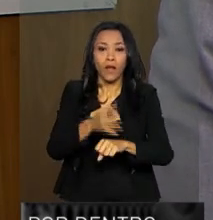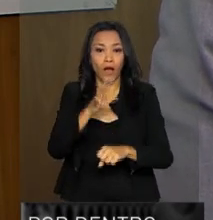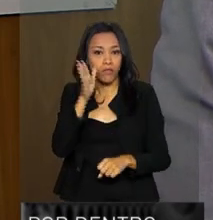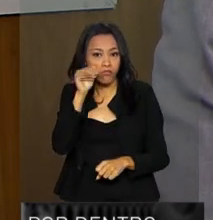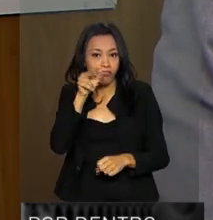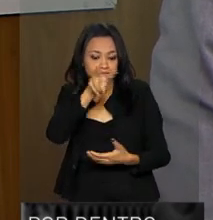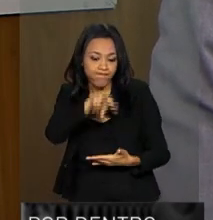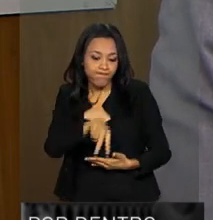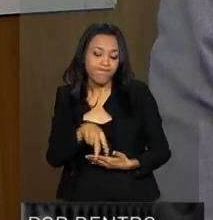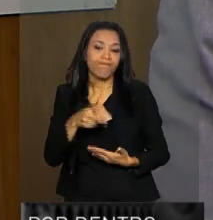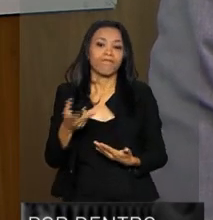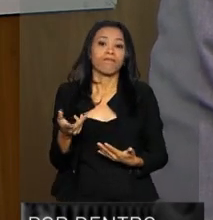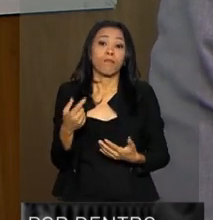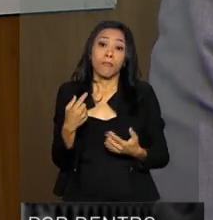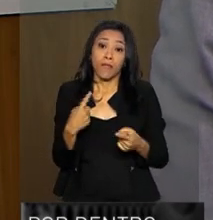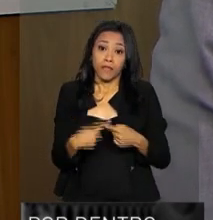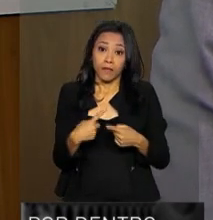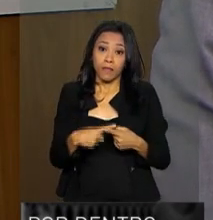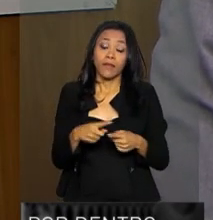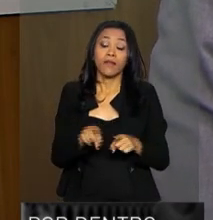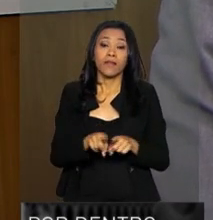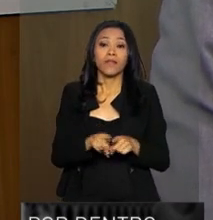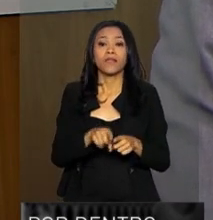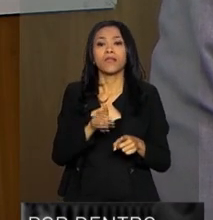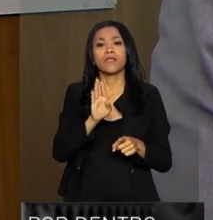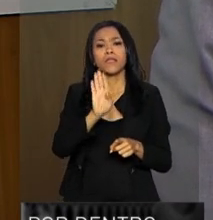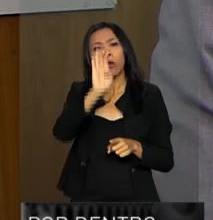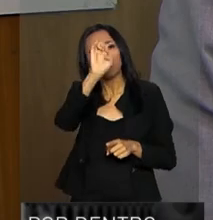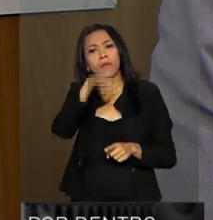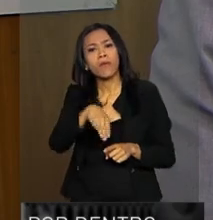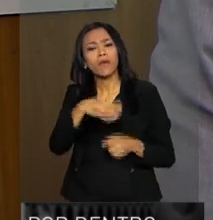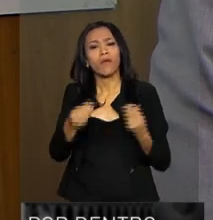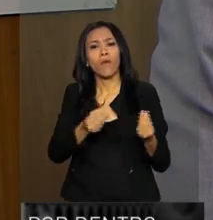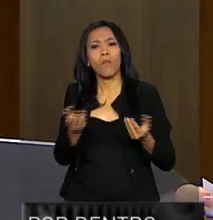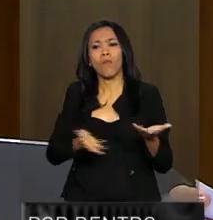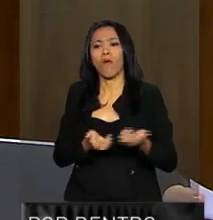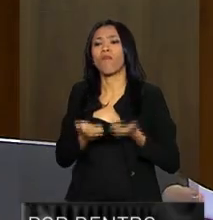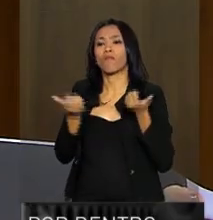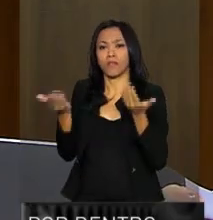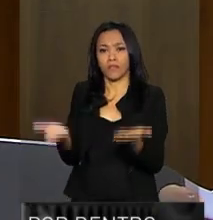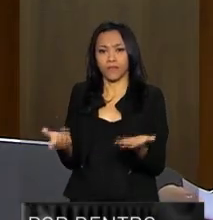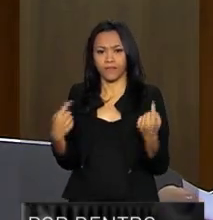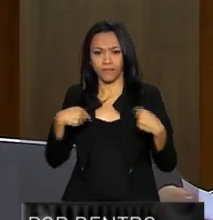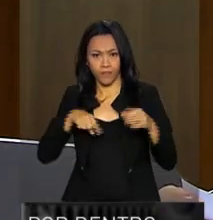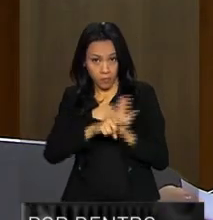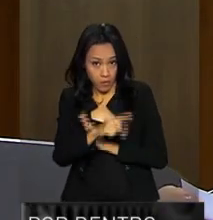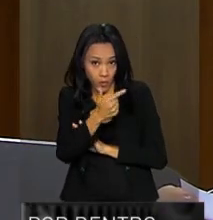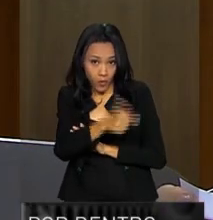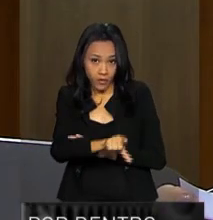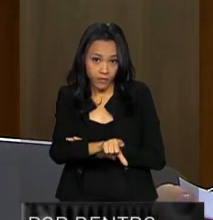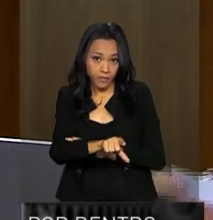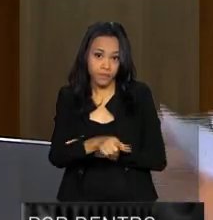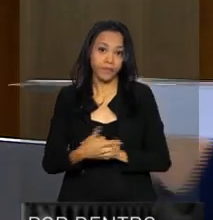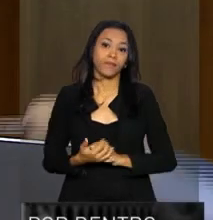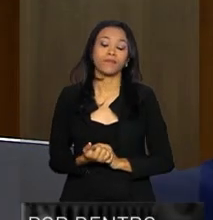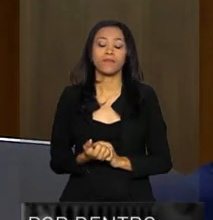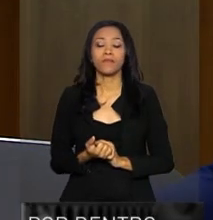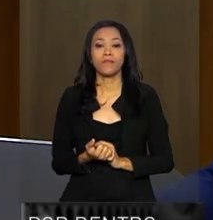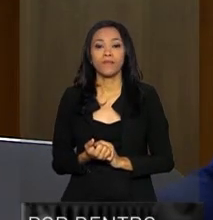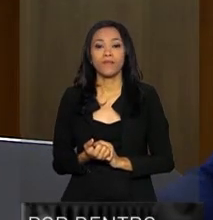lei roney claro também aos bens e serviços derivados dela andré mais alguma pergunta enfim a